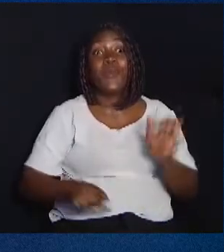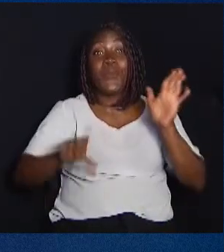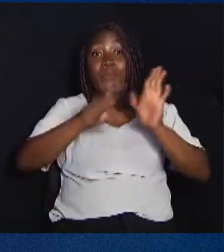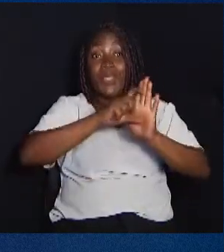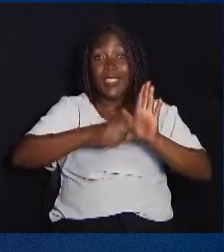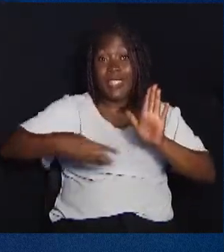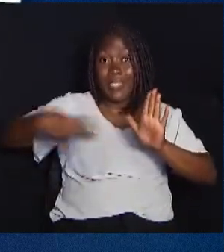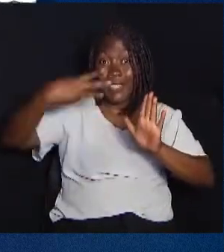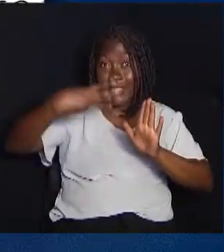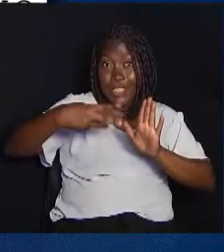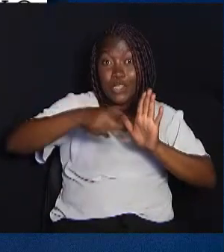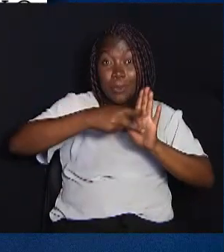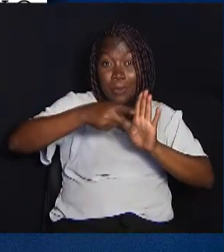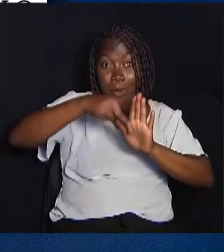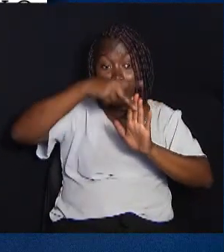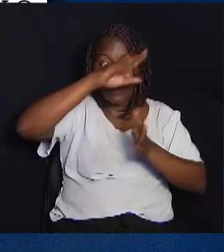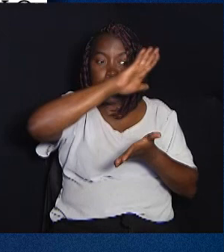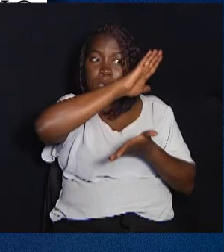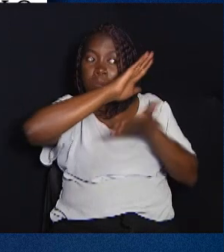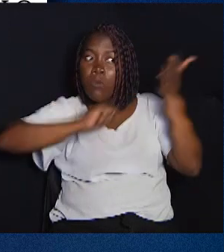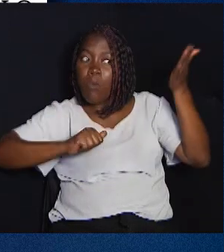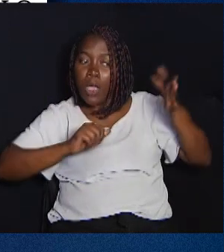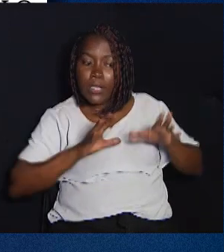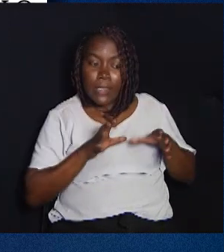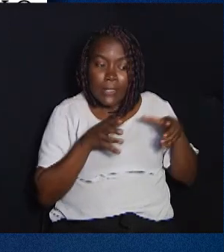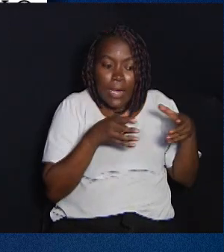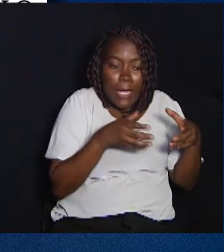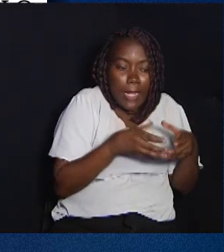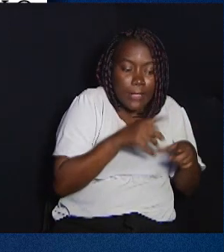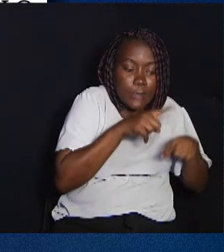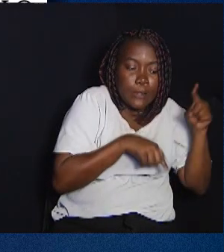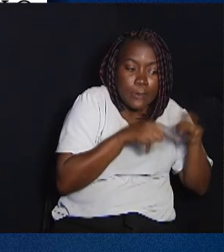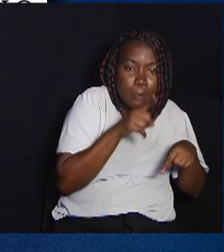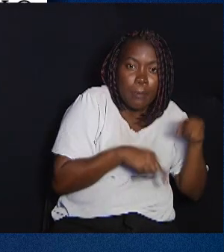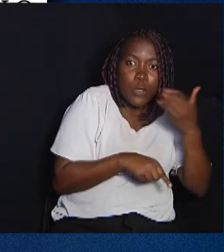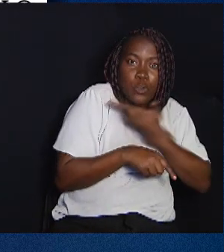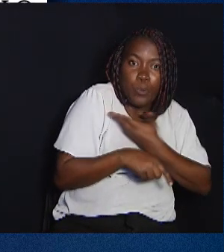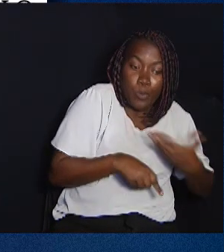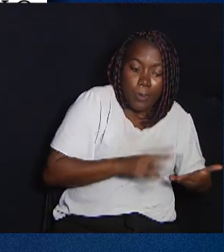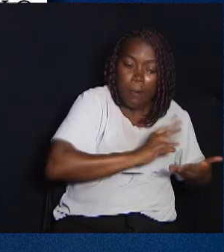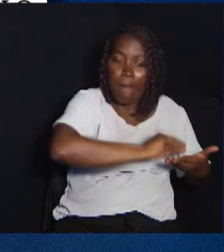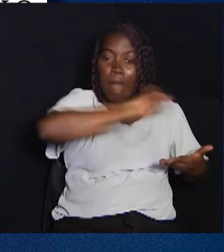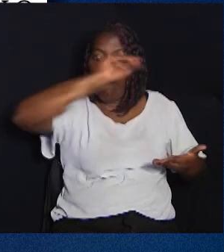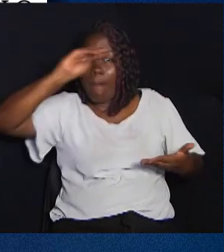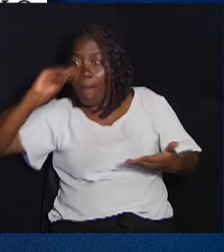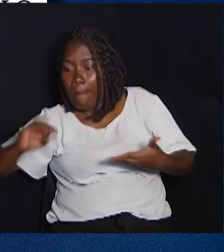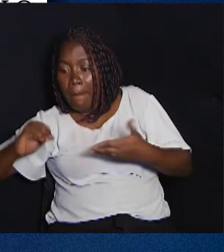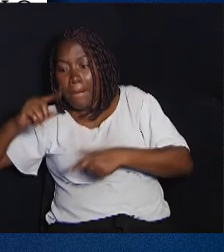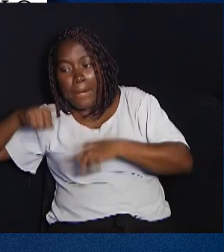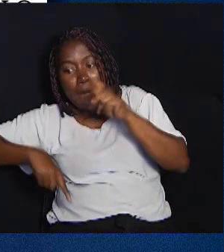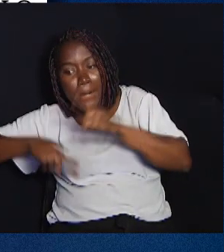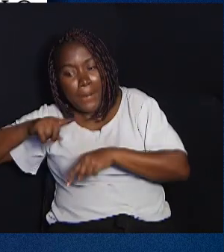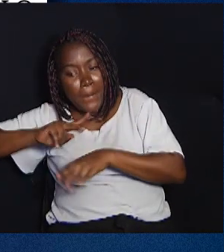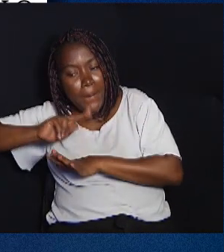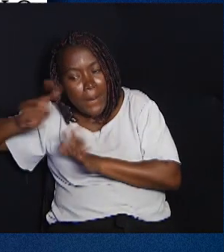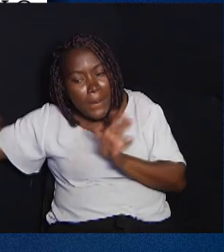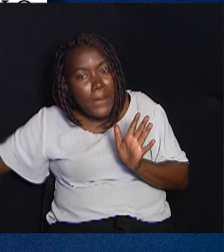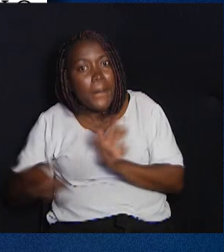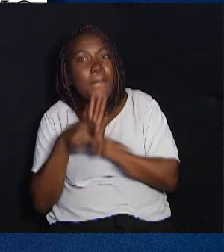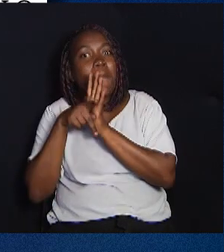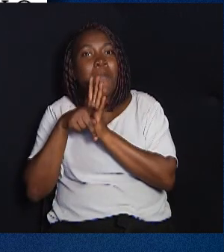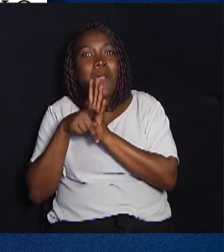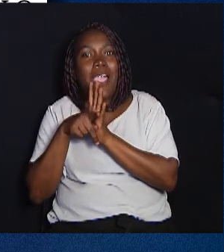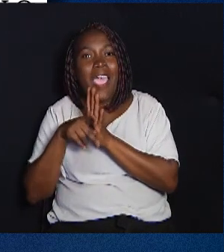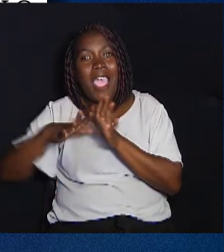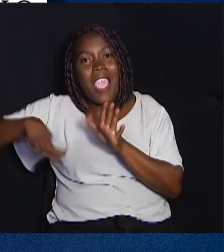três projeto que desincorpora da classe de bens públicos de uso comum do povo e transfere para de bens patrimoniais